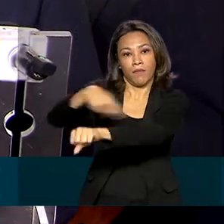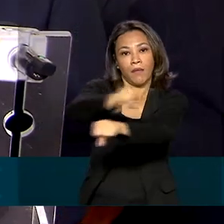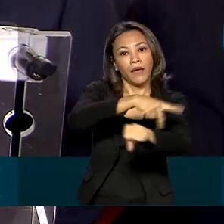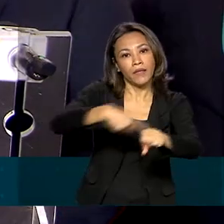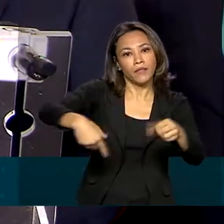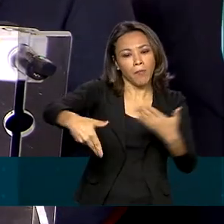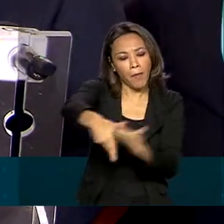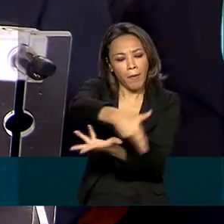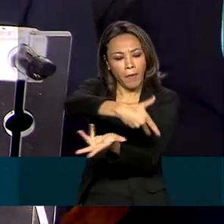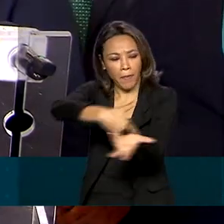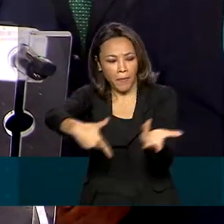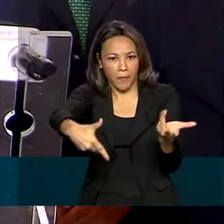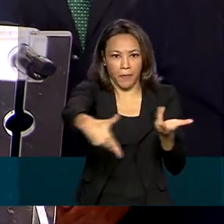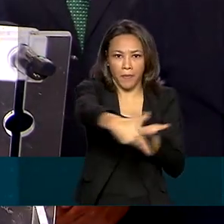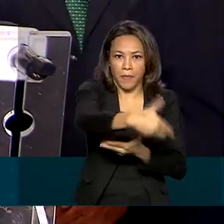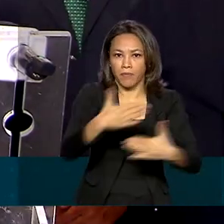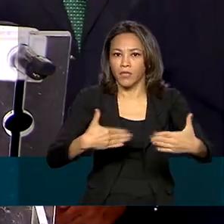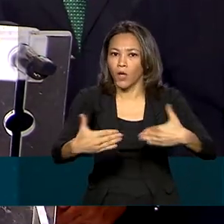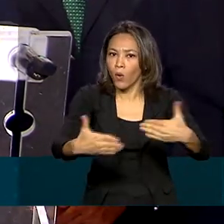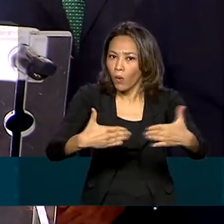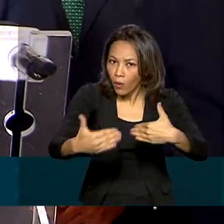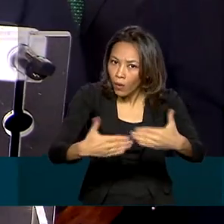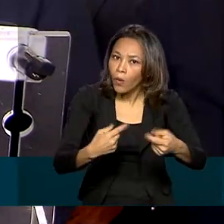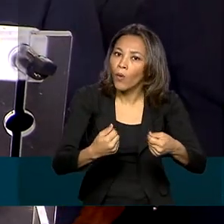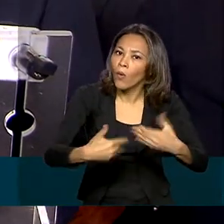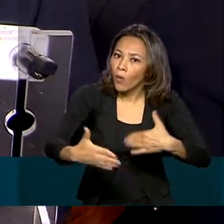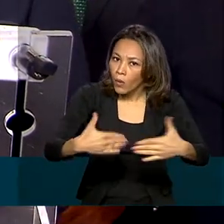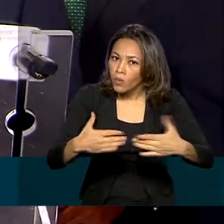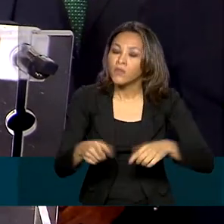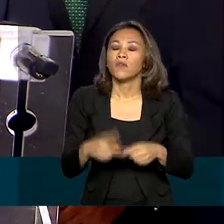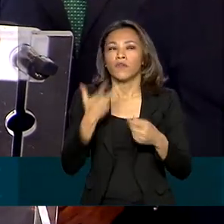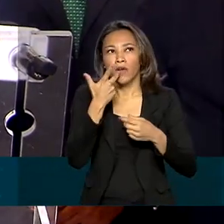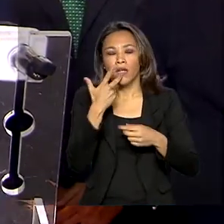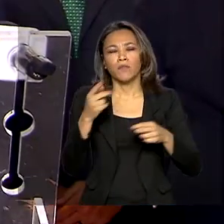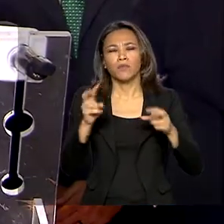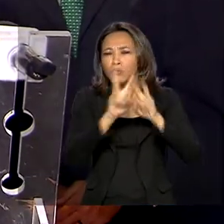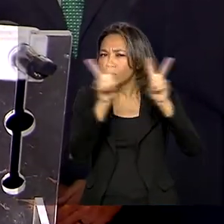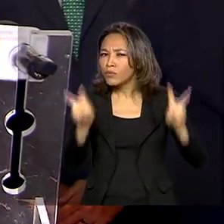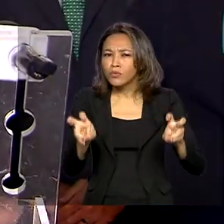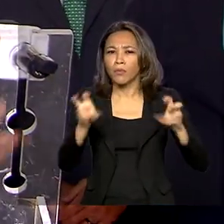outros países. Falamos um pouco de energia também e de infraestrutura.